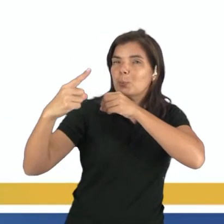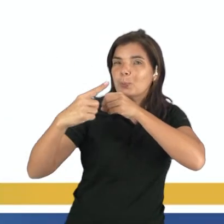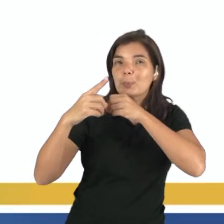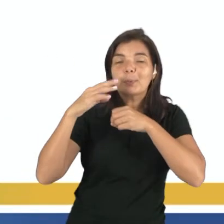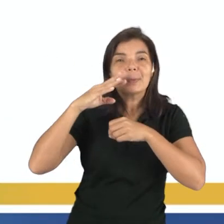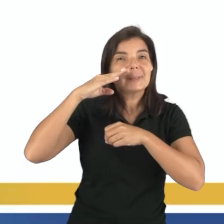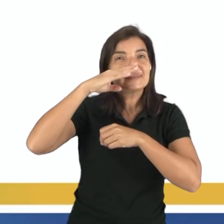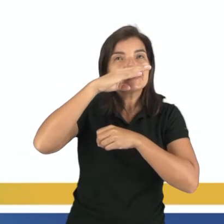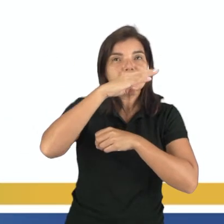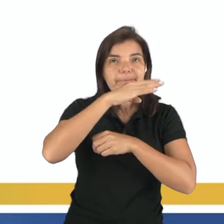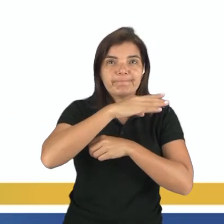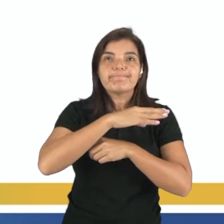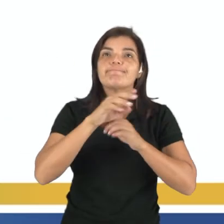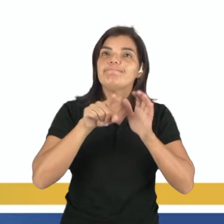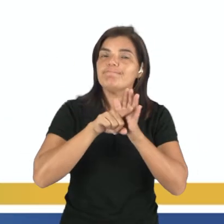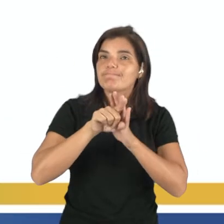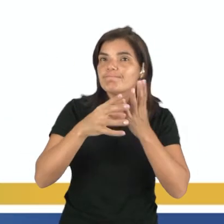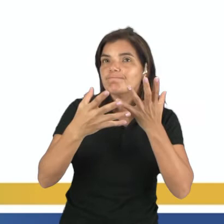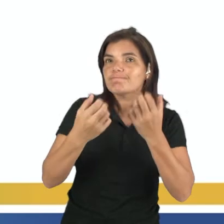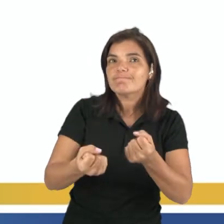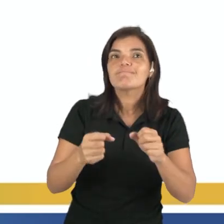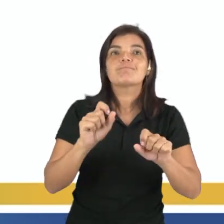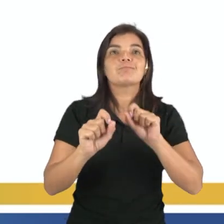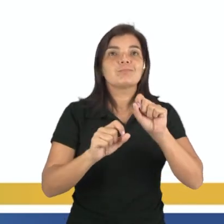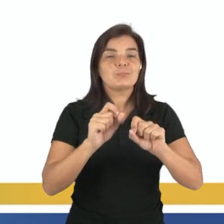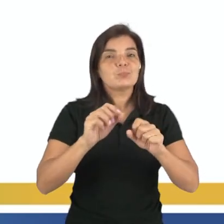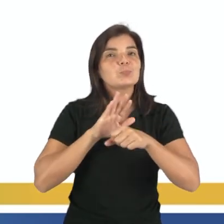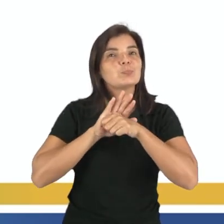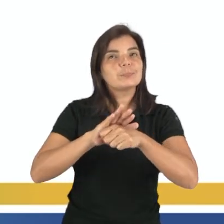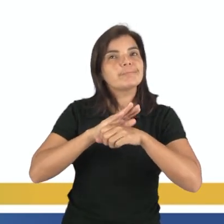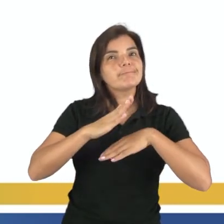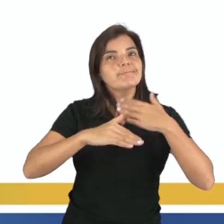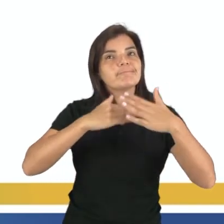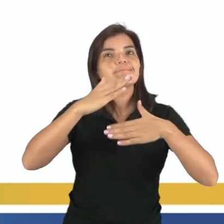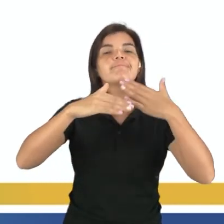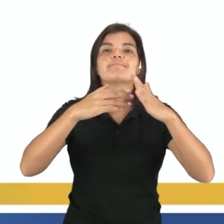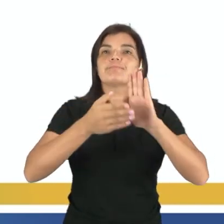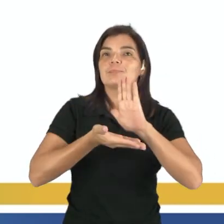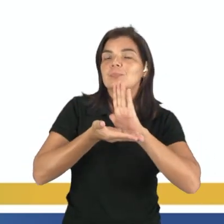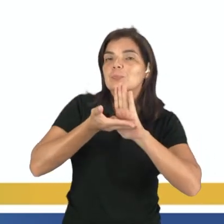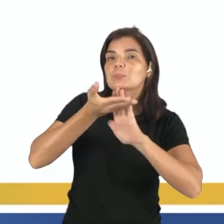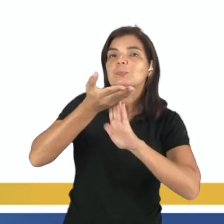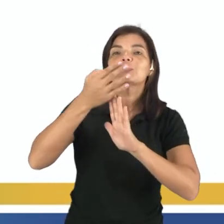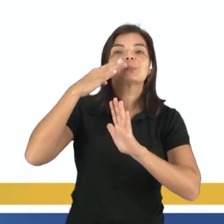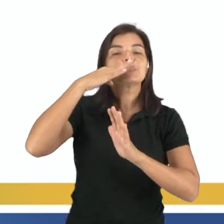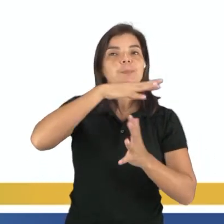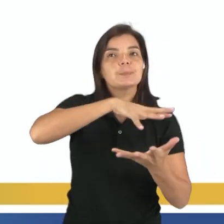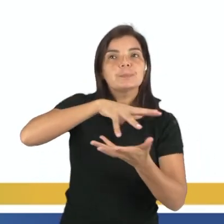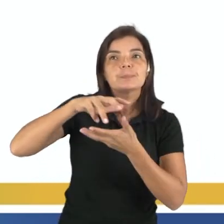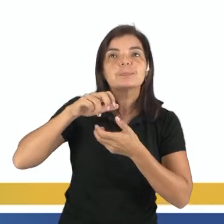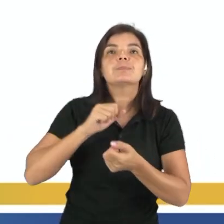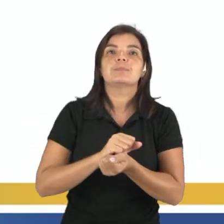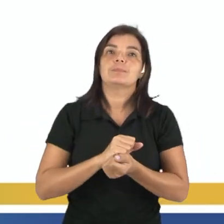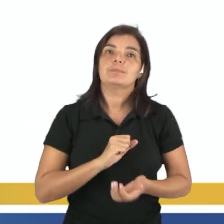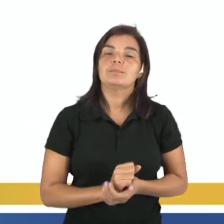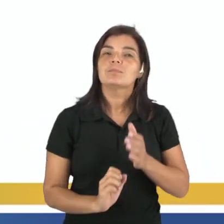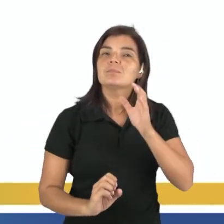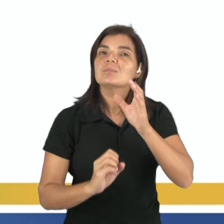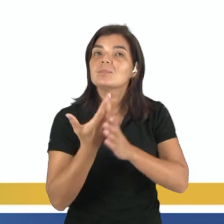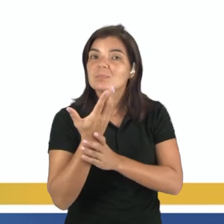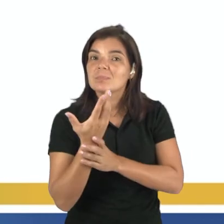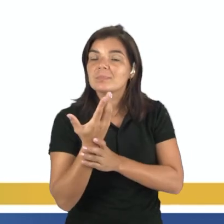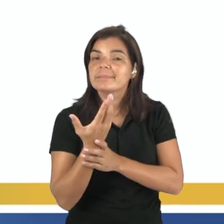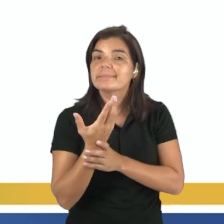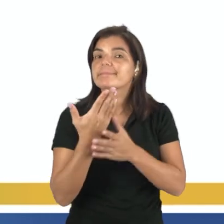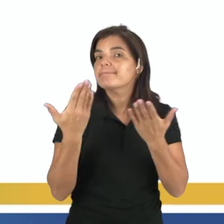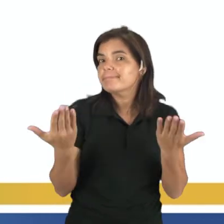segundo as teorias mais aceitas pela comunidade científica, vem contribuindo para a elevação média das temperaturas do planeta. Esse fenômeno